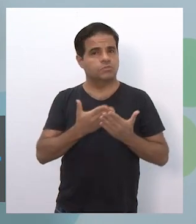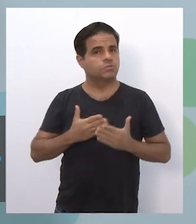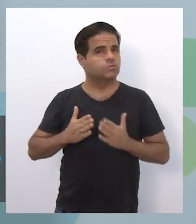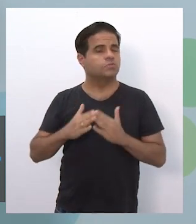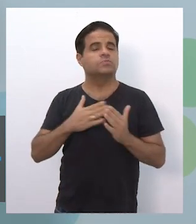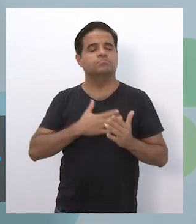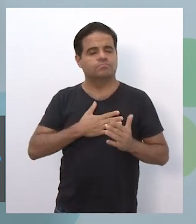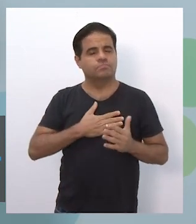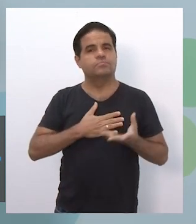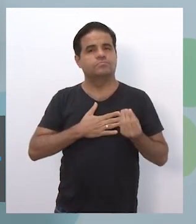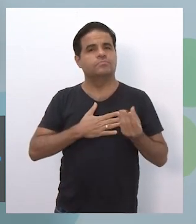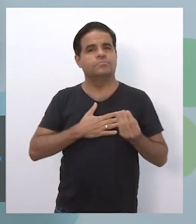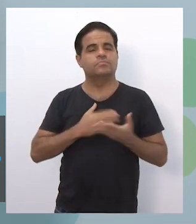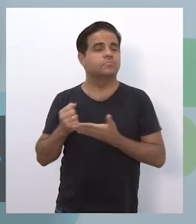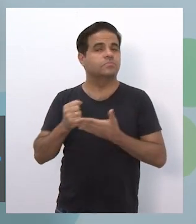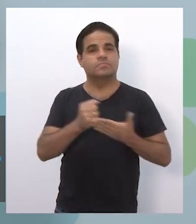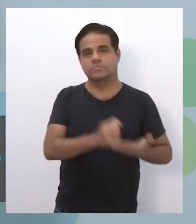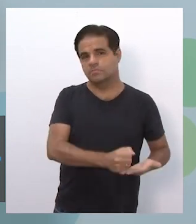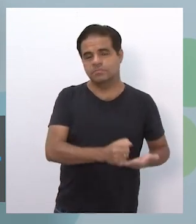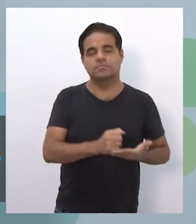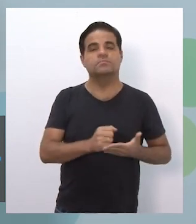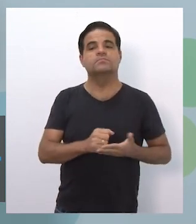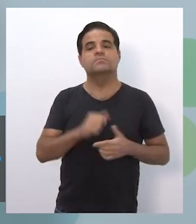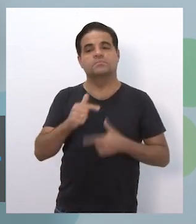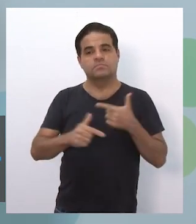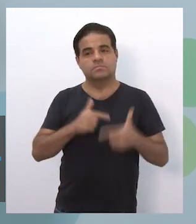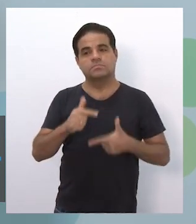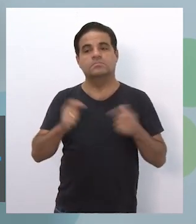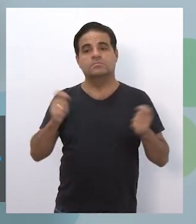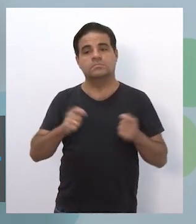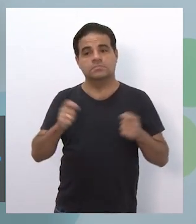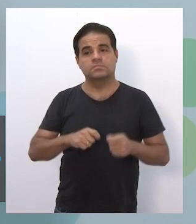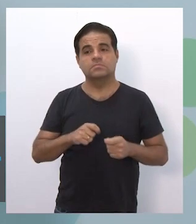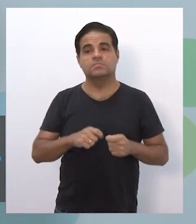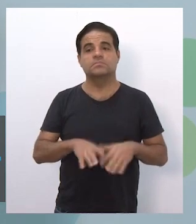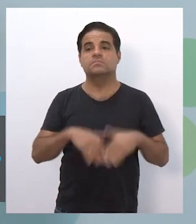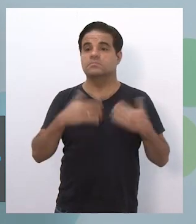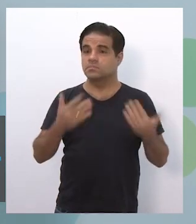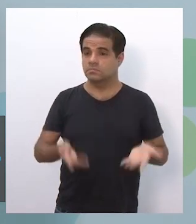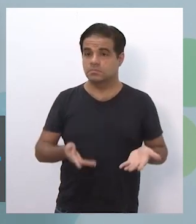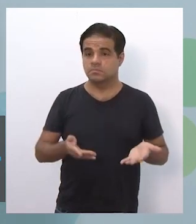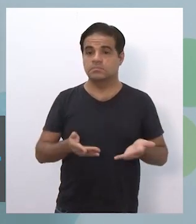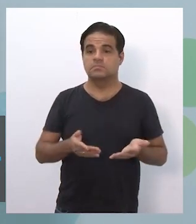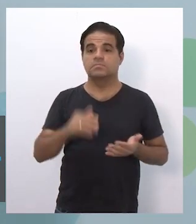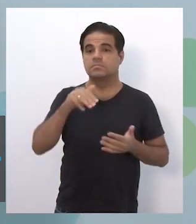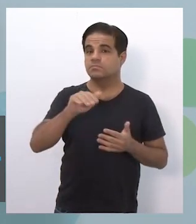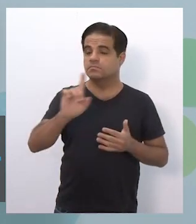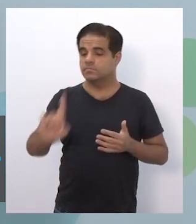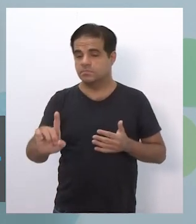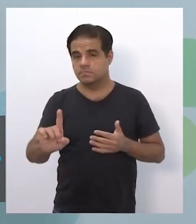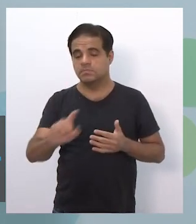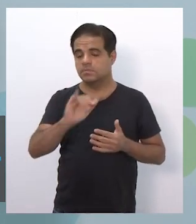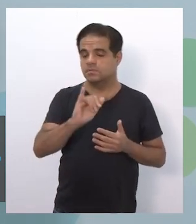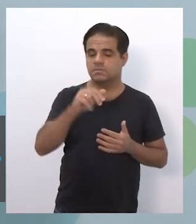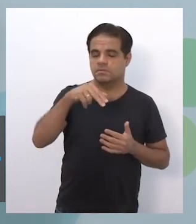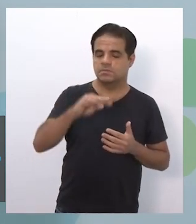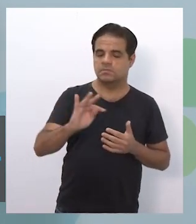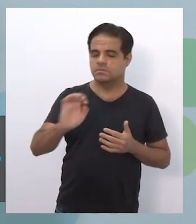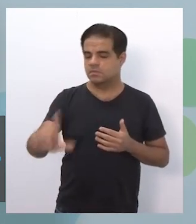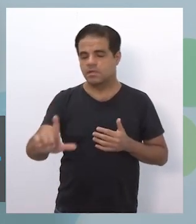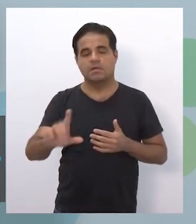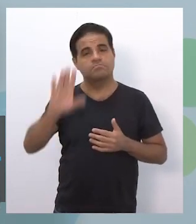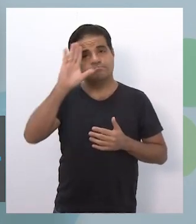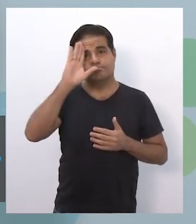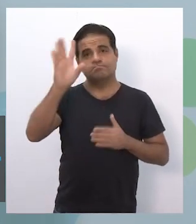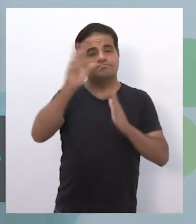gostando bastante, está trazendo um fluxo bom de trabalho, tá? Então, a AMD e a Intel, os